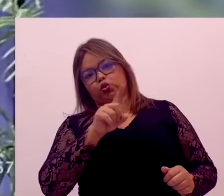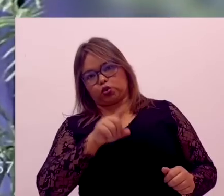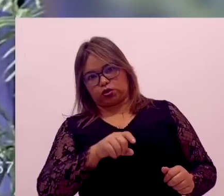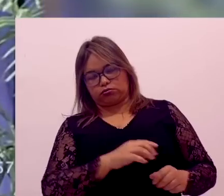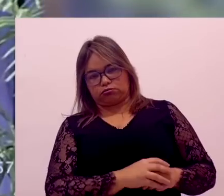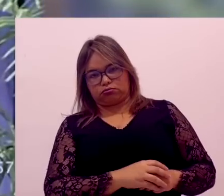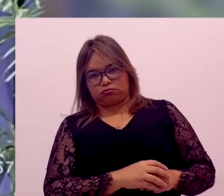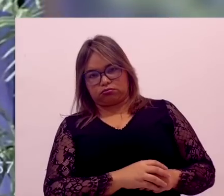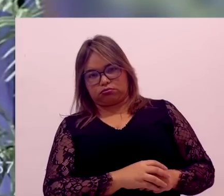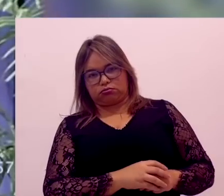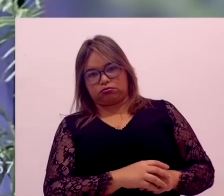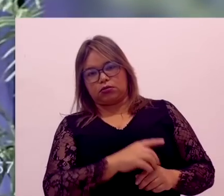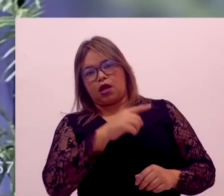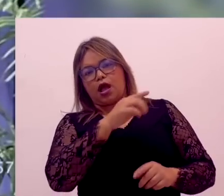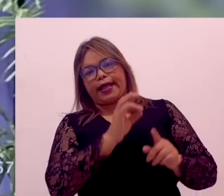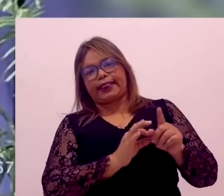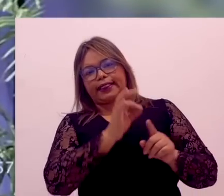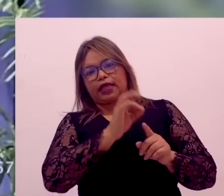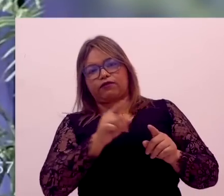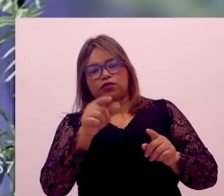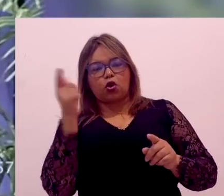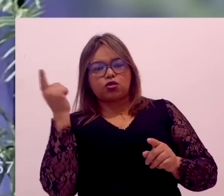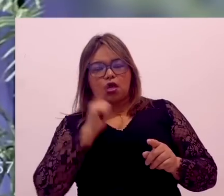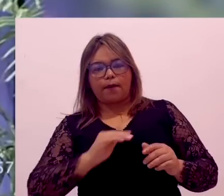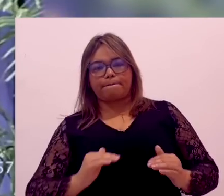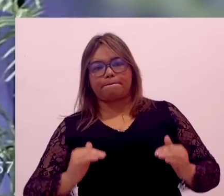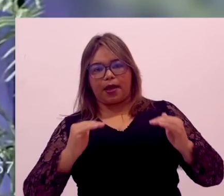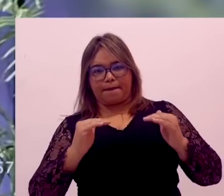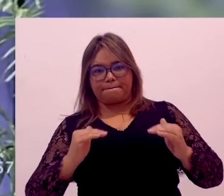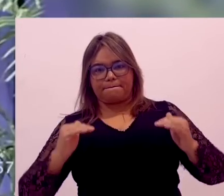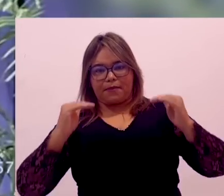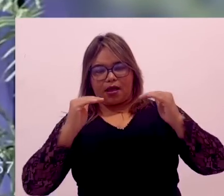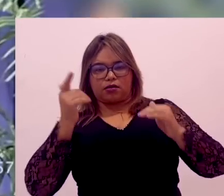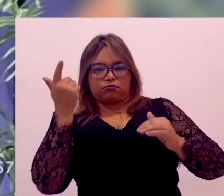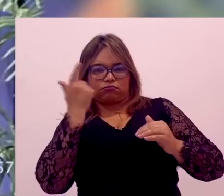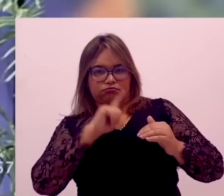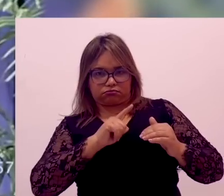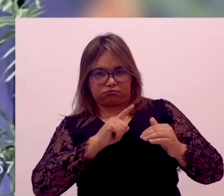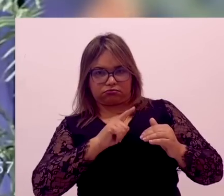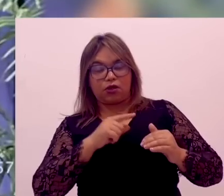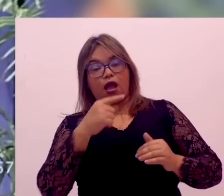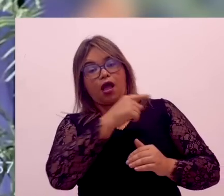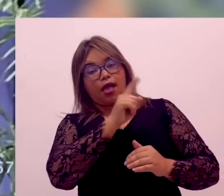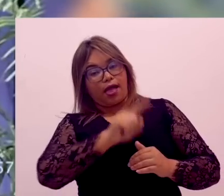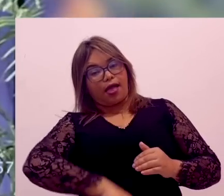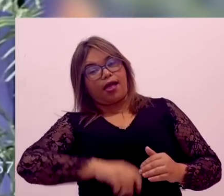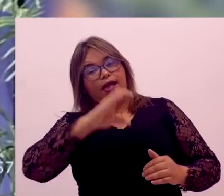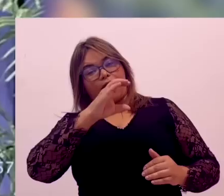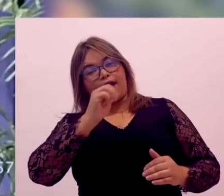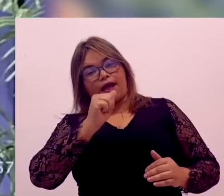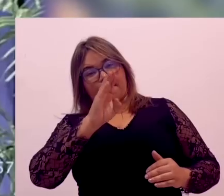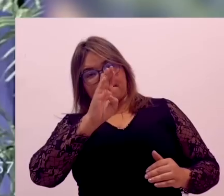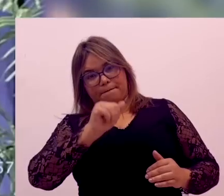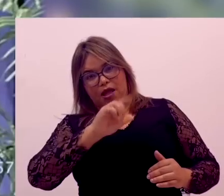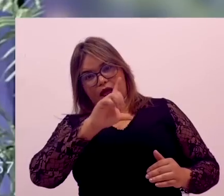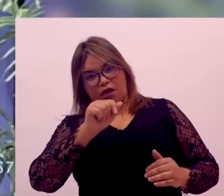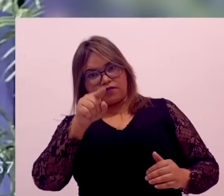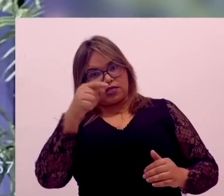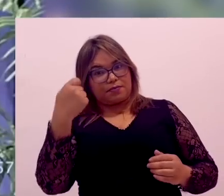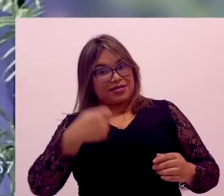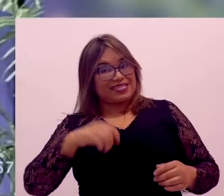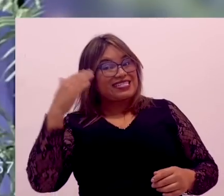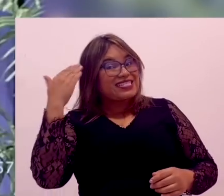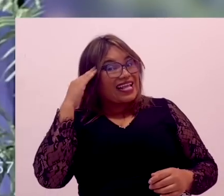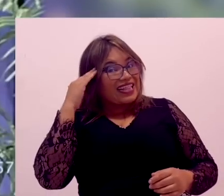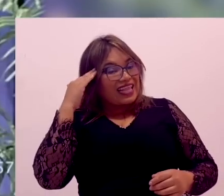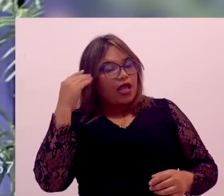E isso é pura cabala. Agora, você precisa entender que na cabala, Jeová não é o